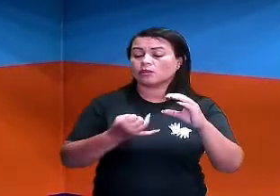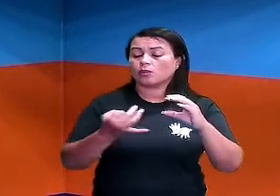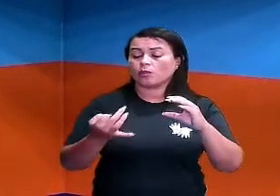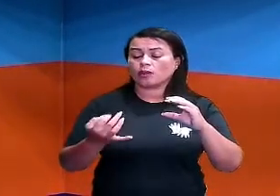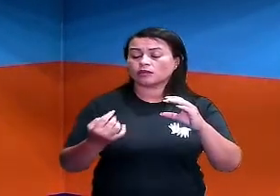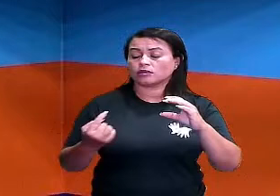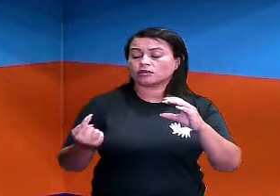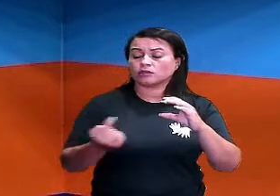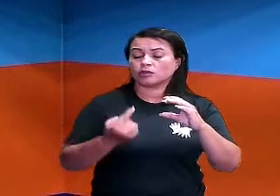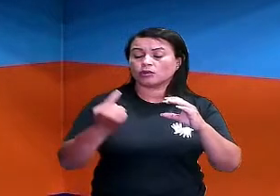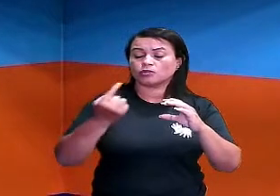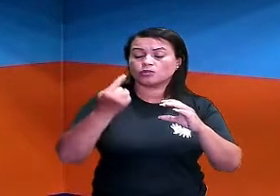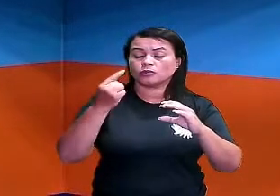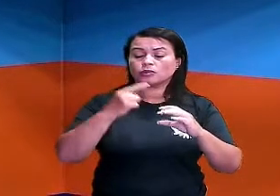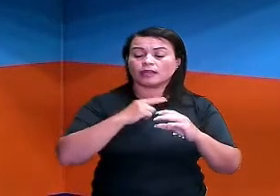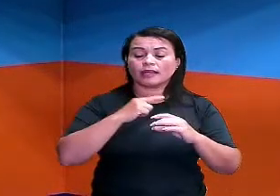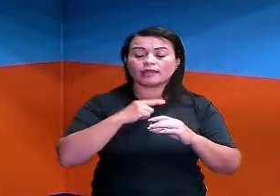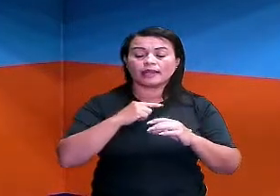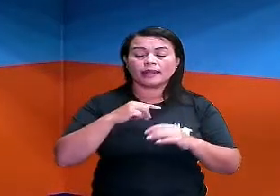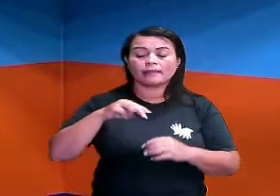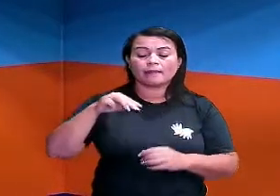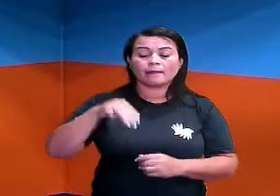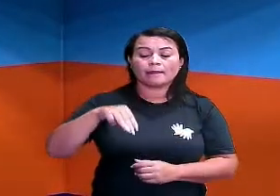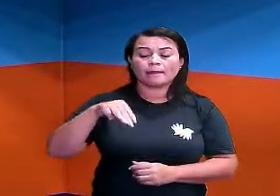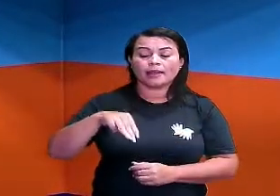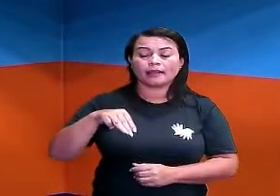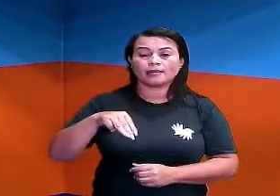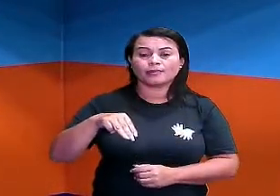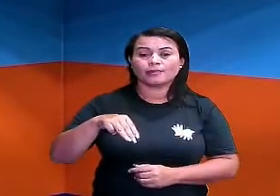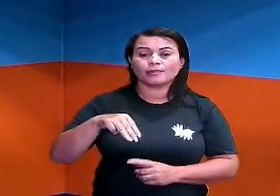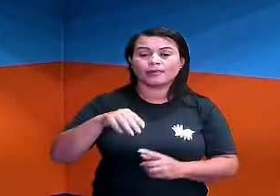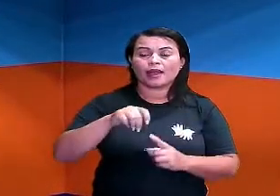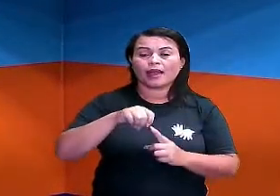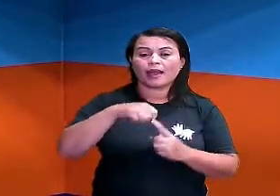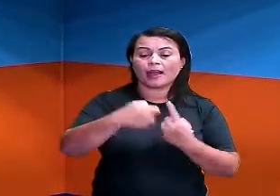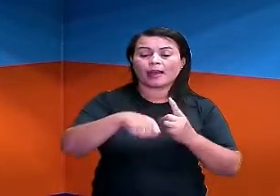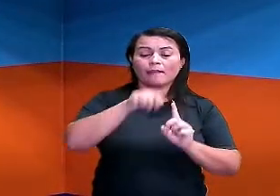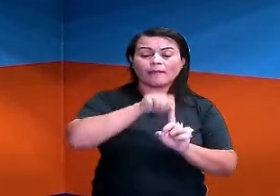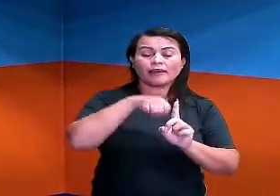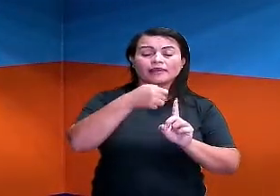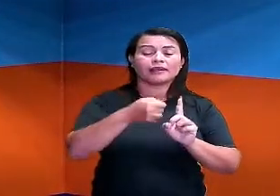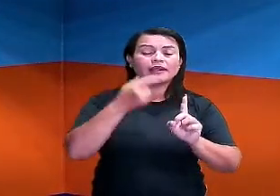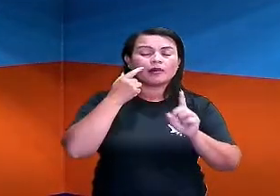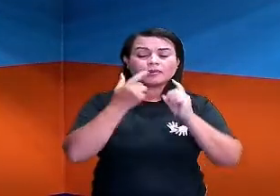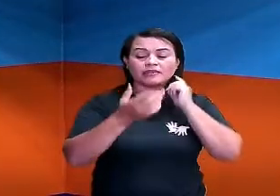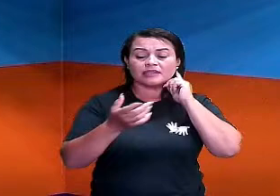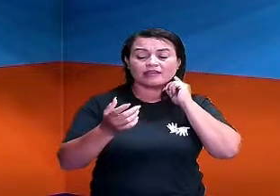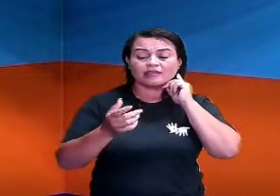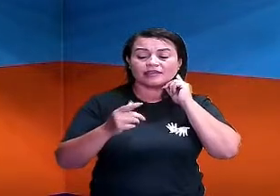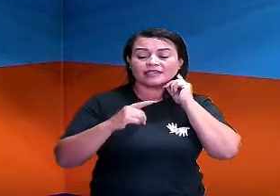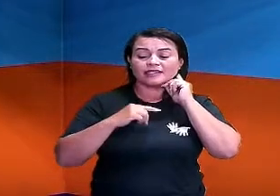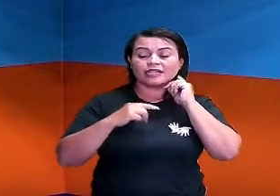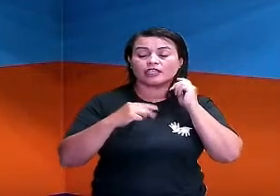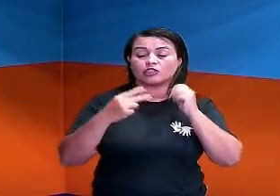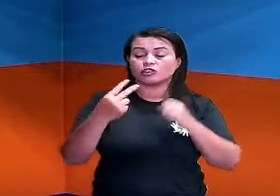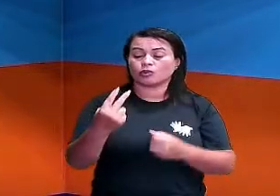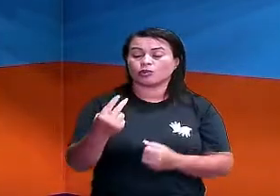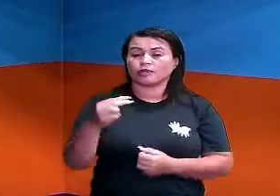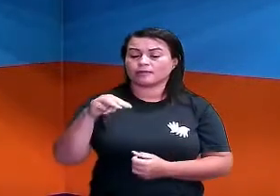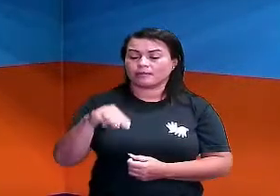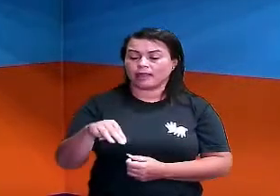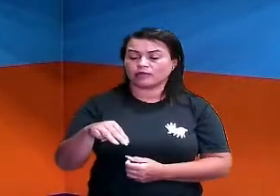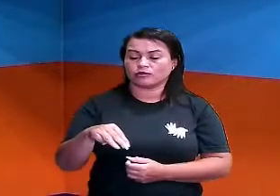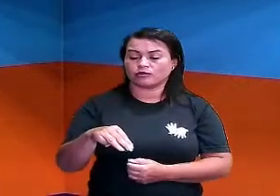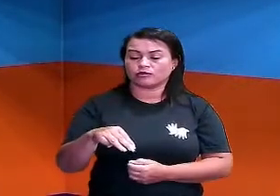bananeira? Essa é muito fácil. É só a gente ir lá na bananeira e ver, ó, 2 metros. Então, a